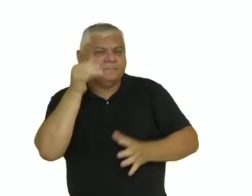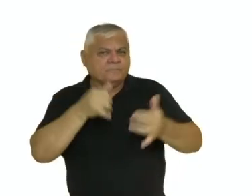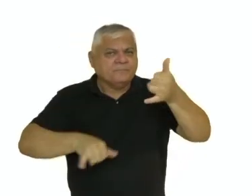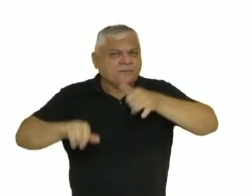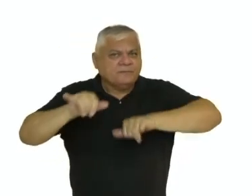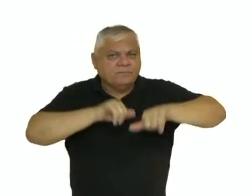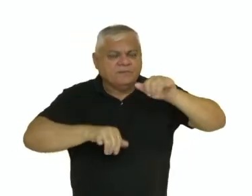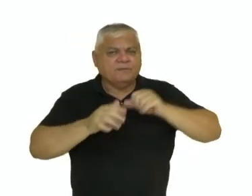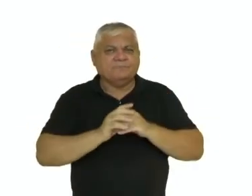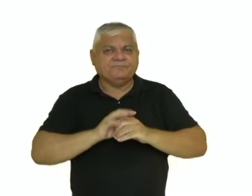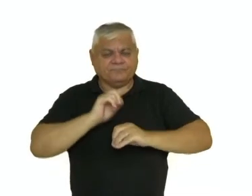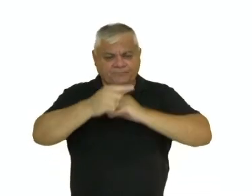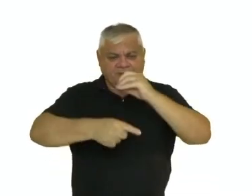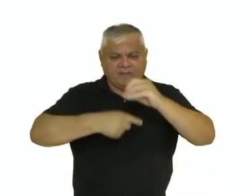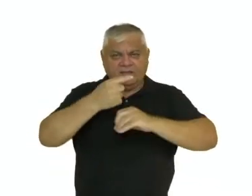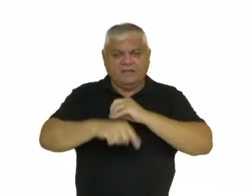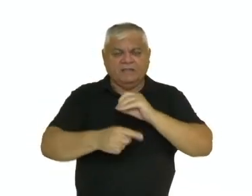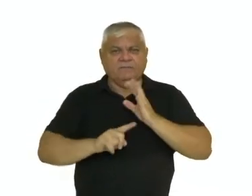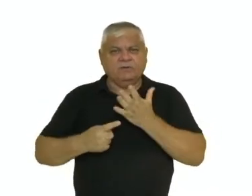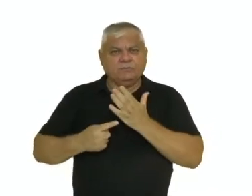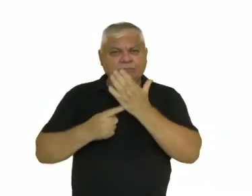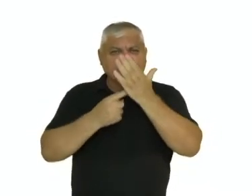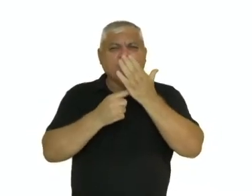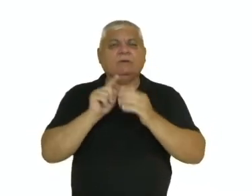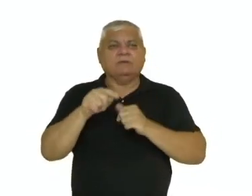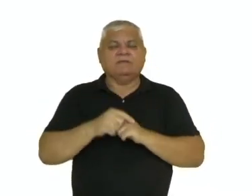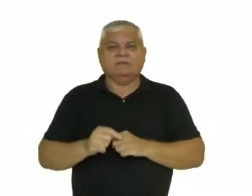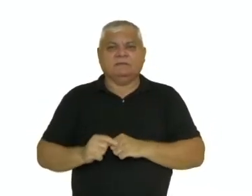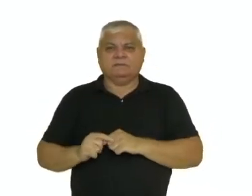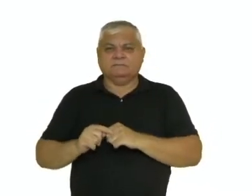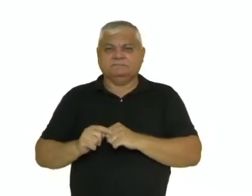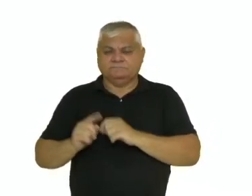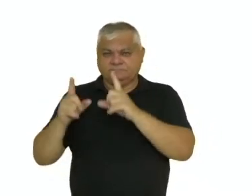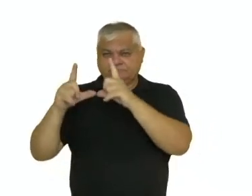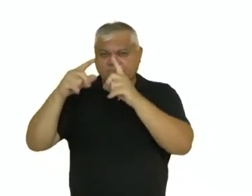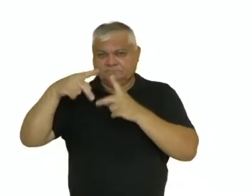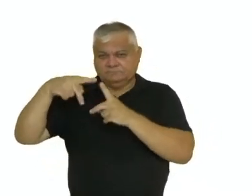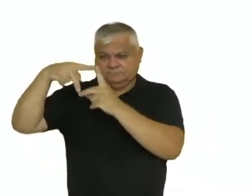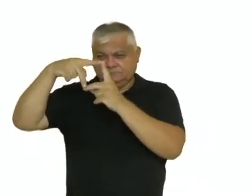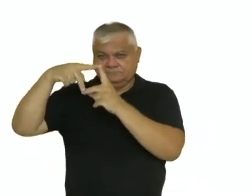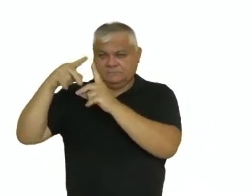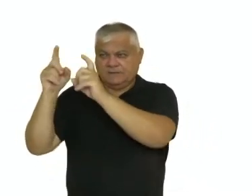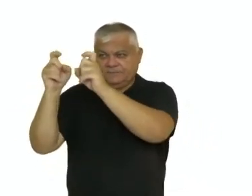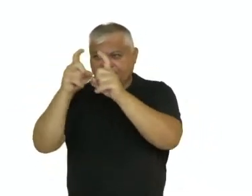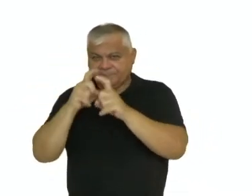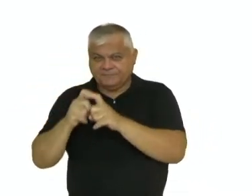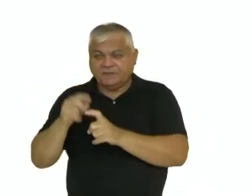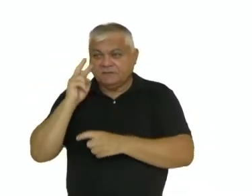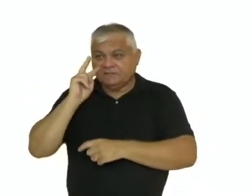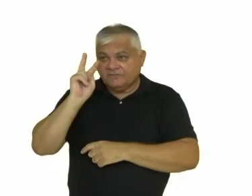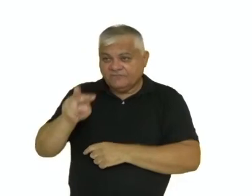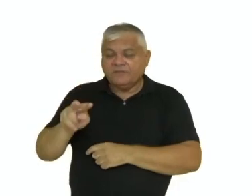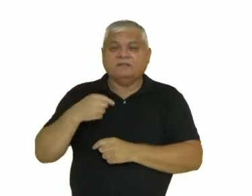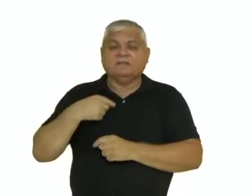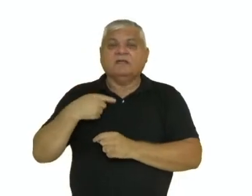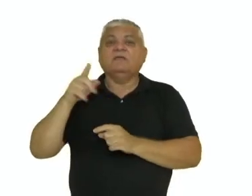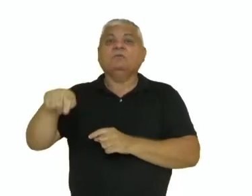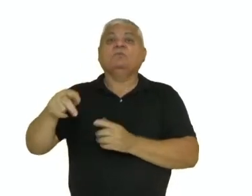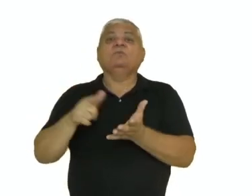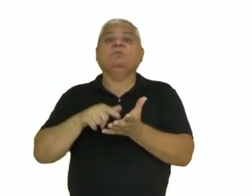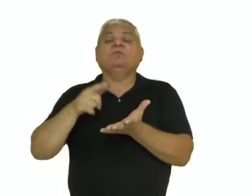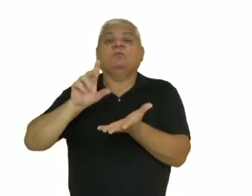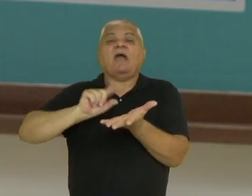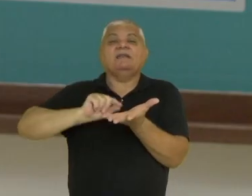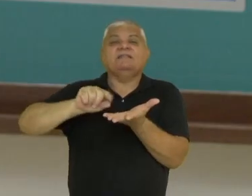O átomo e a tecnologia. Acessando aqui o QR Code, você pode ler um paper aqui da SBQ que vai falar sobre o